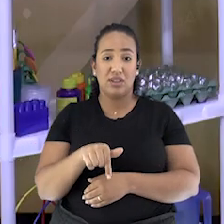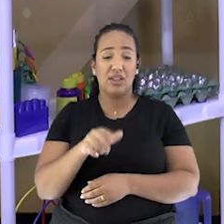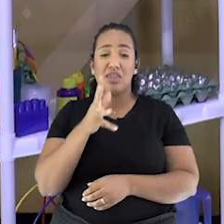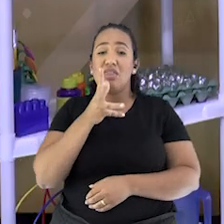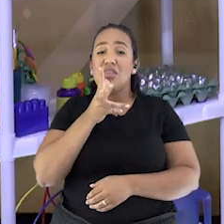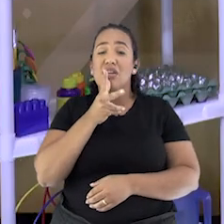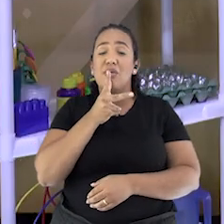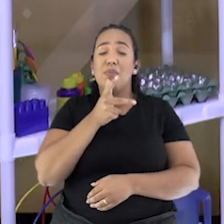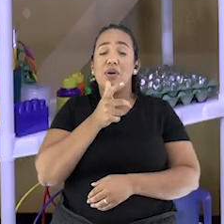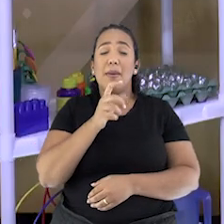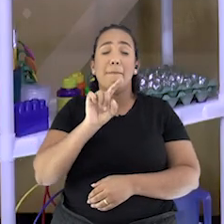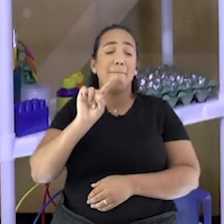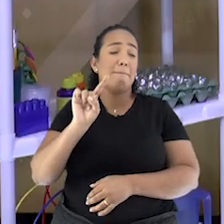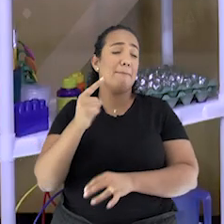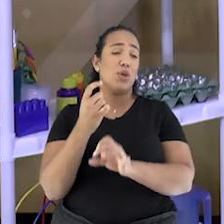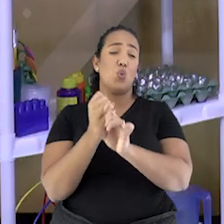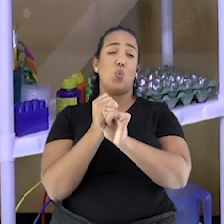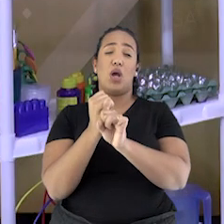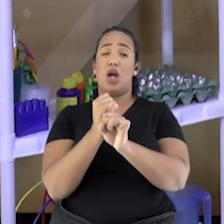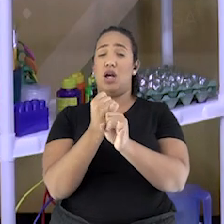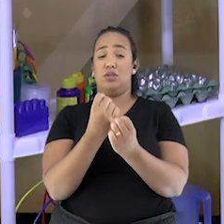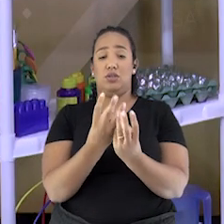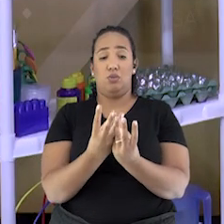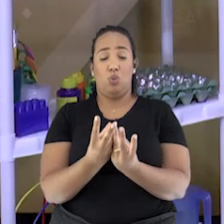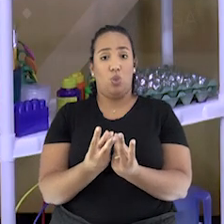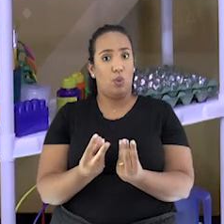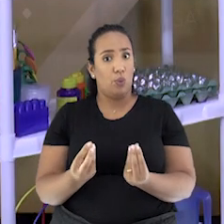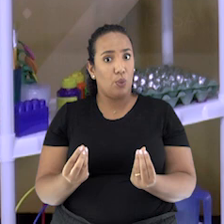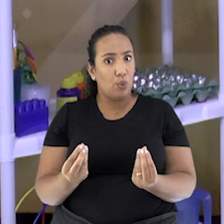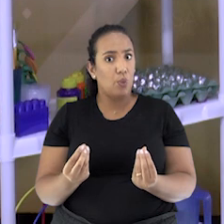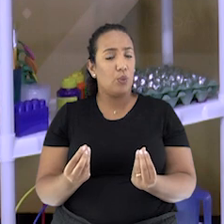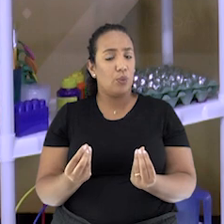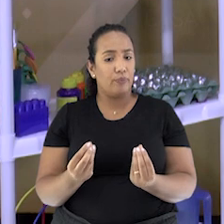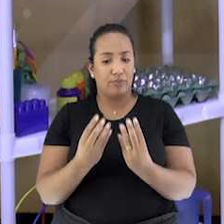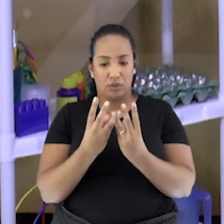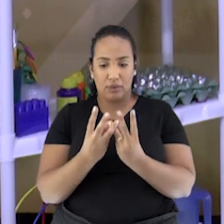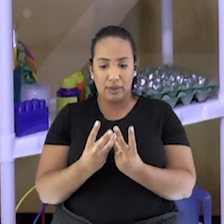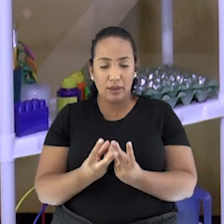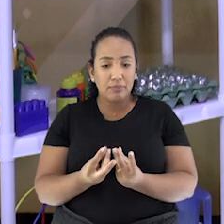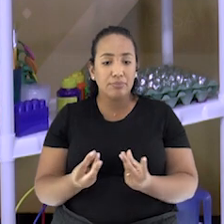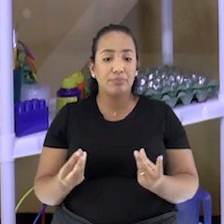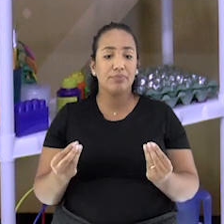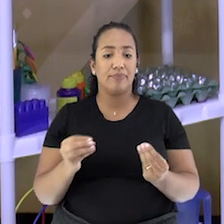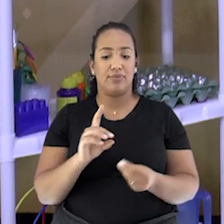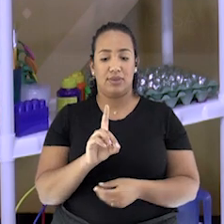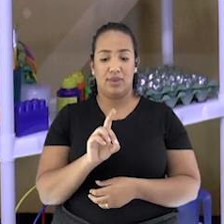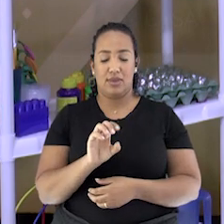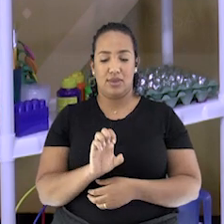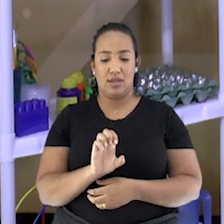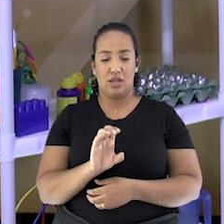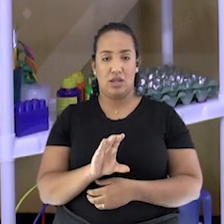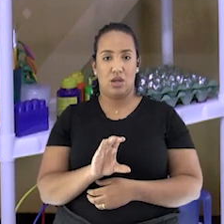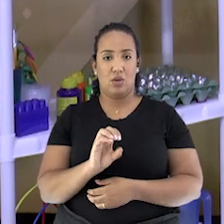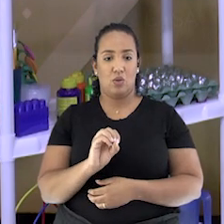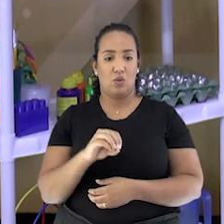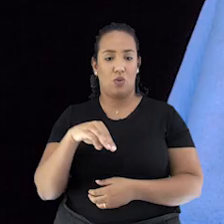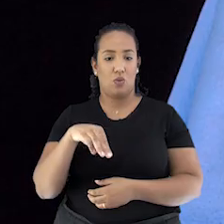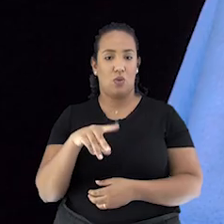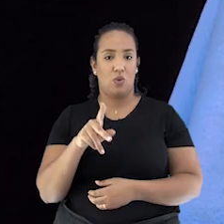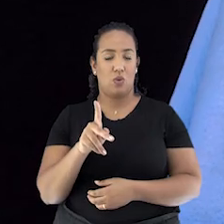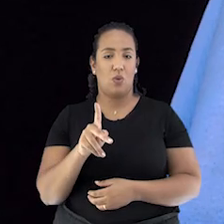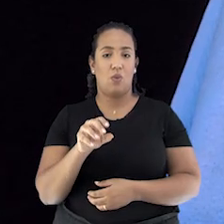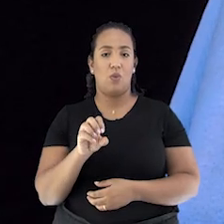sabe o que é se decompor? Se decompor é o tempo que ele se desfaz na terra, ou seja, o mesmo que